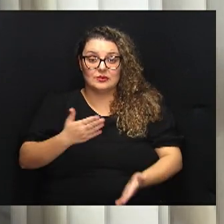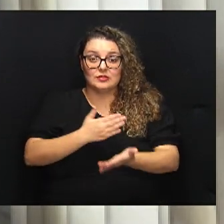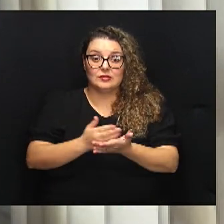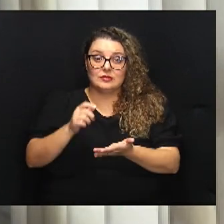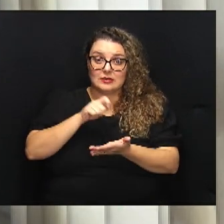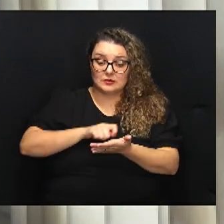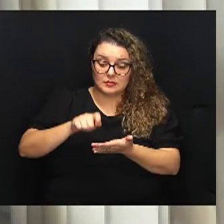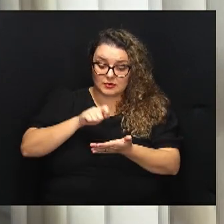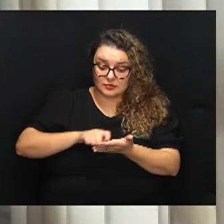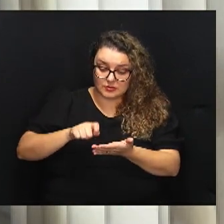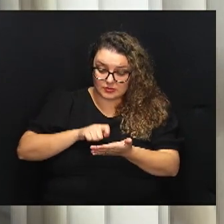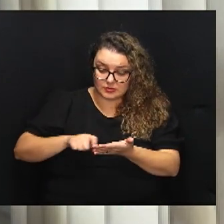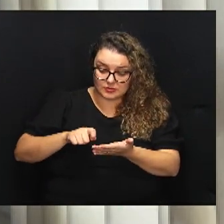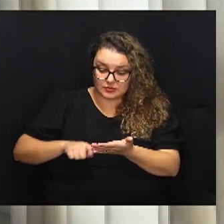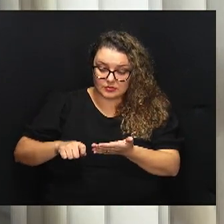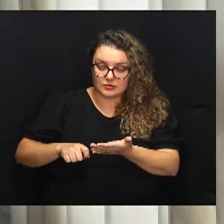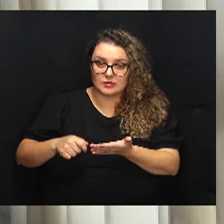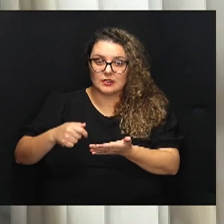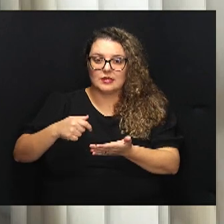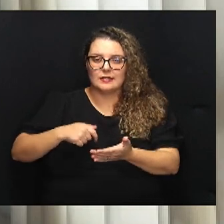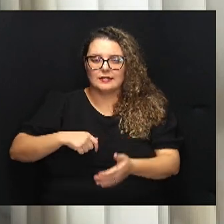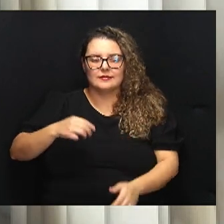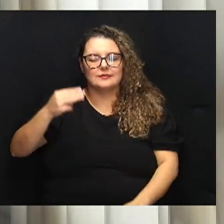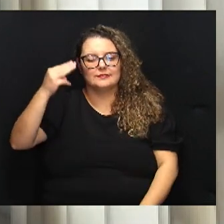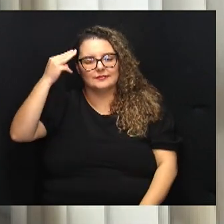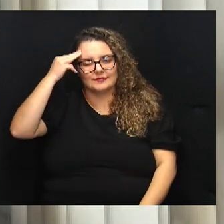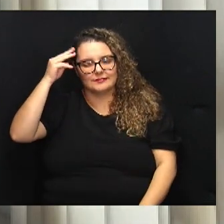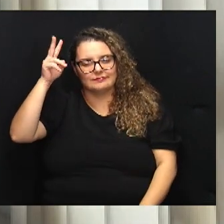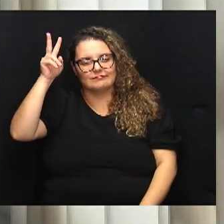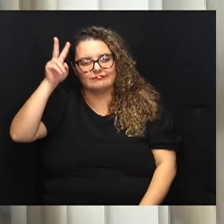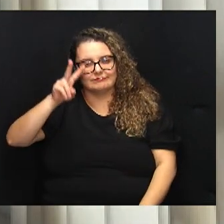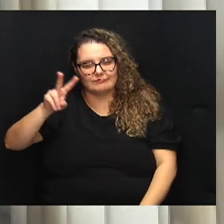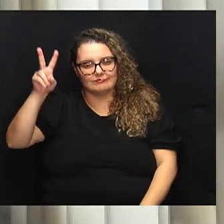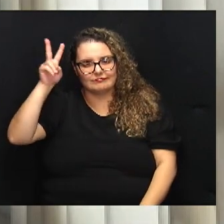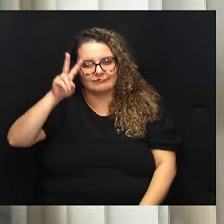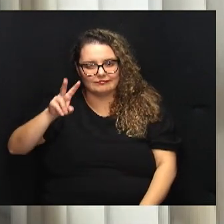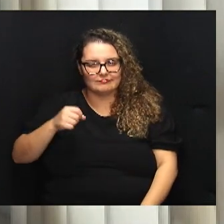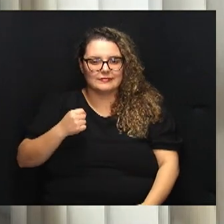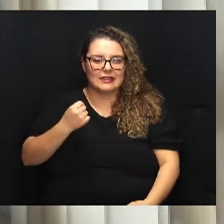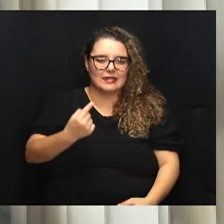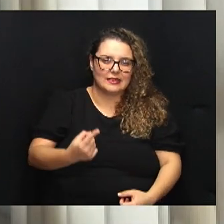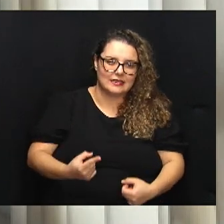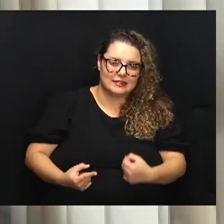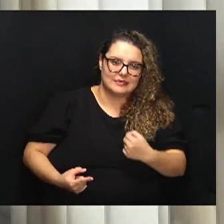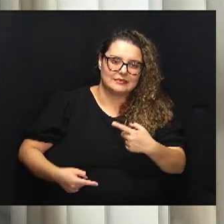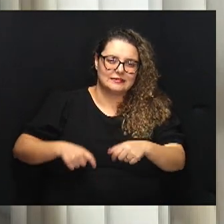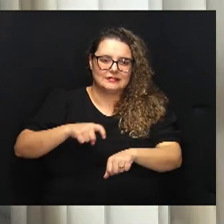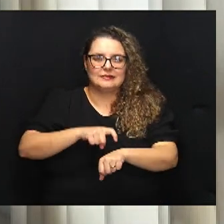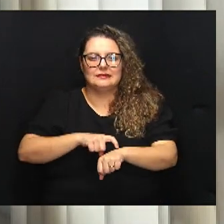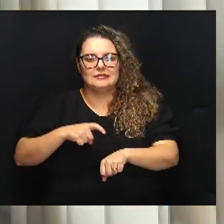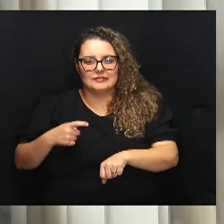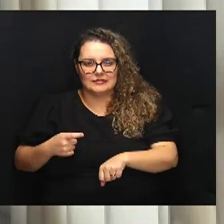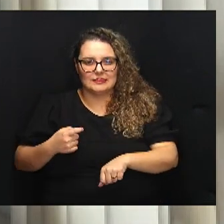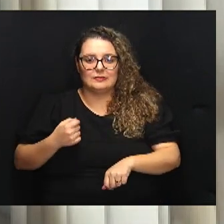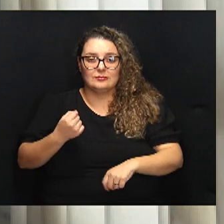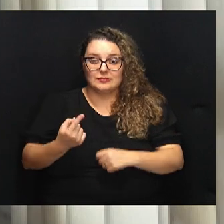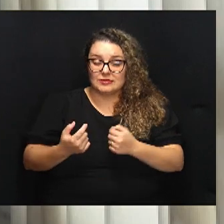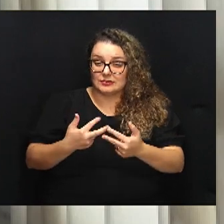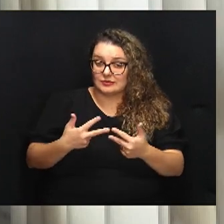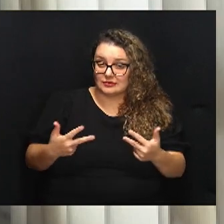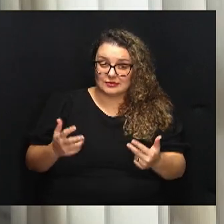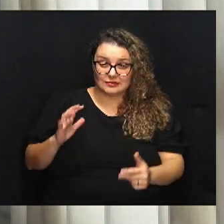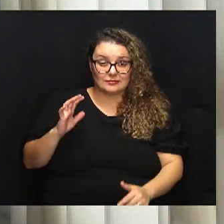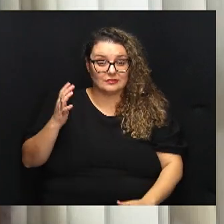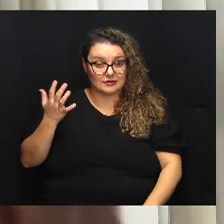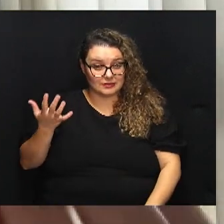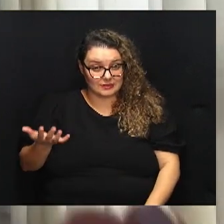escrever, eu fui rememorando, né, algumas passagens, algumas situações. Então,